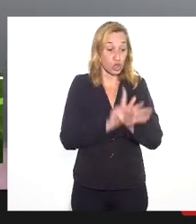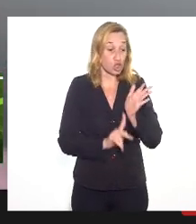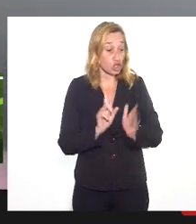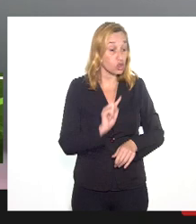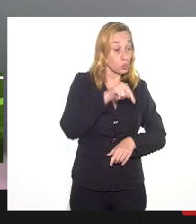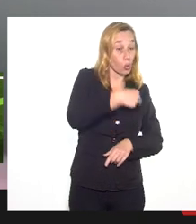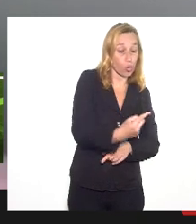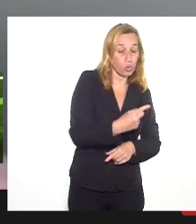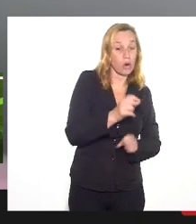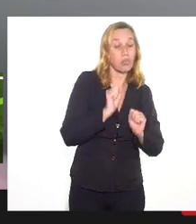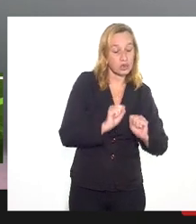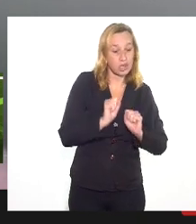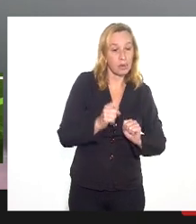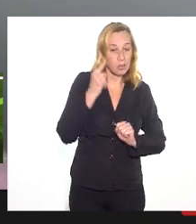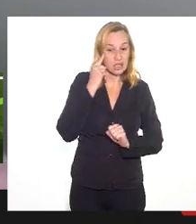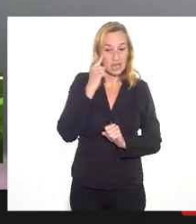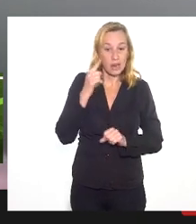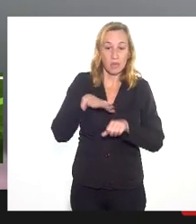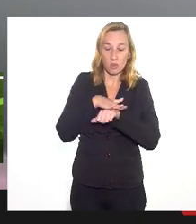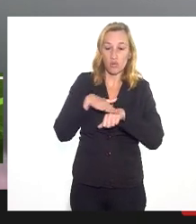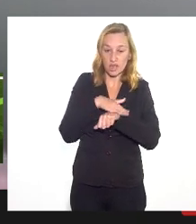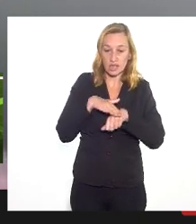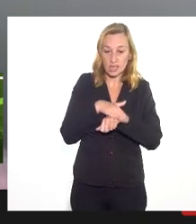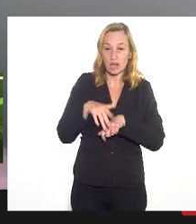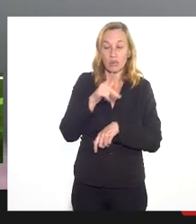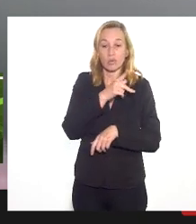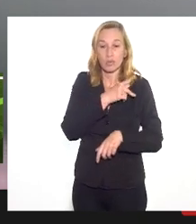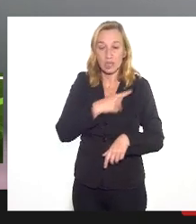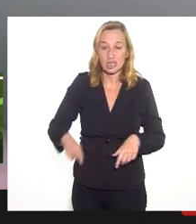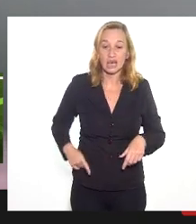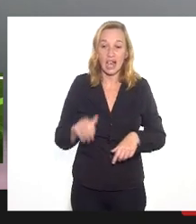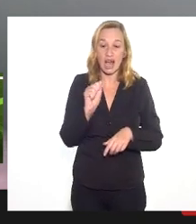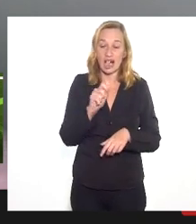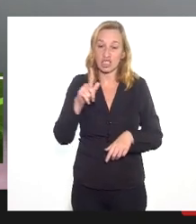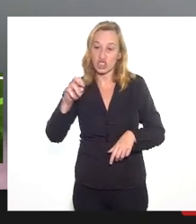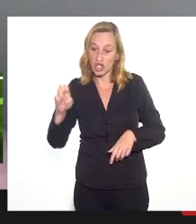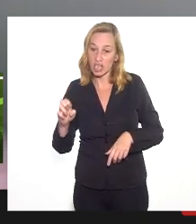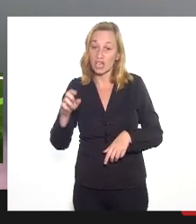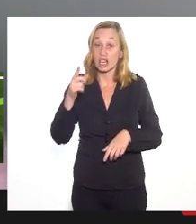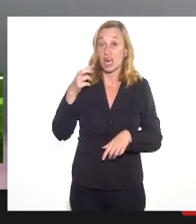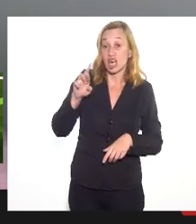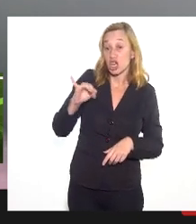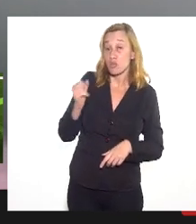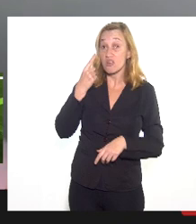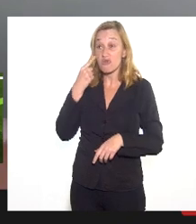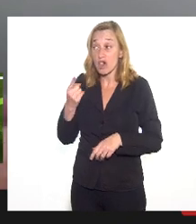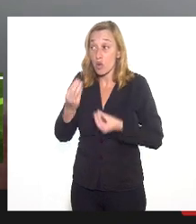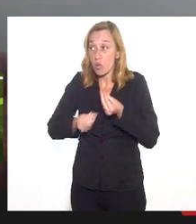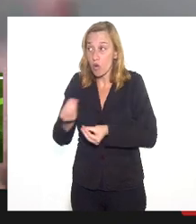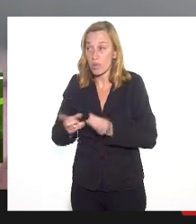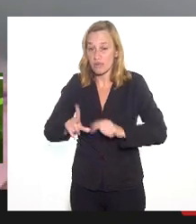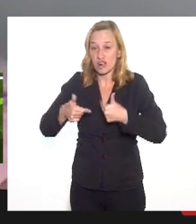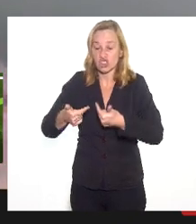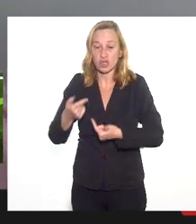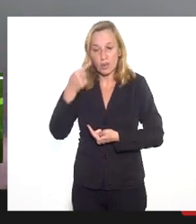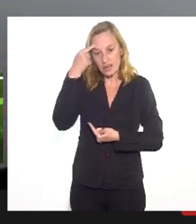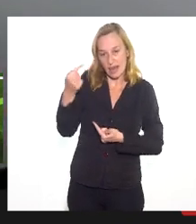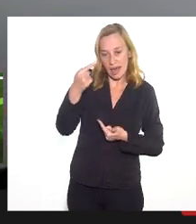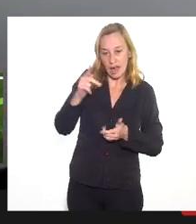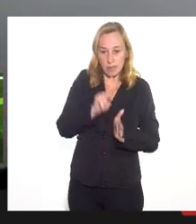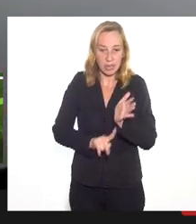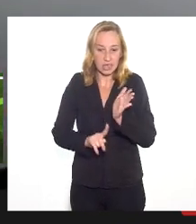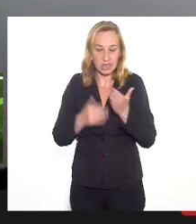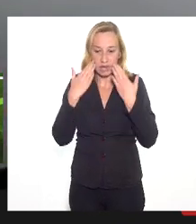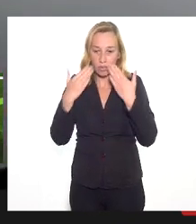mas a gente podia redesenhá-lo para conversar com o presidente da AGRIO, ver como que ele recepciona a ideia e sabe como que é, já apresentar o projeto